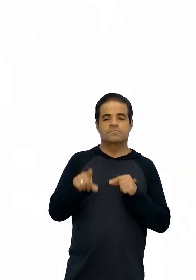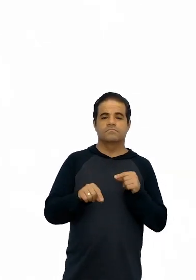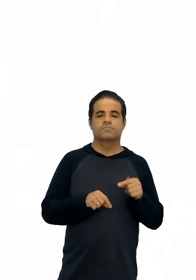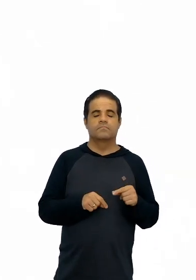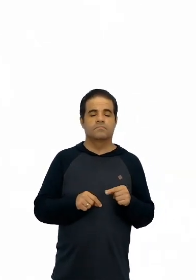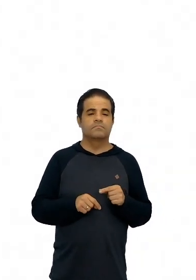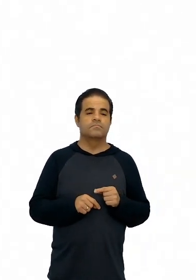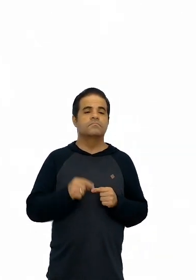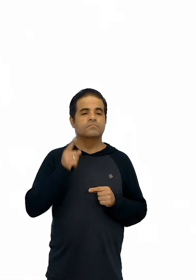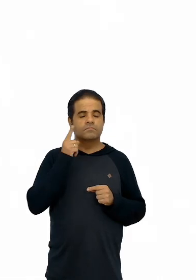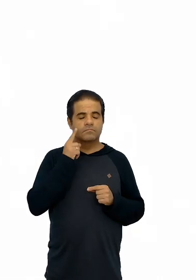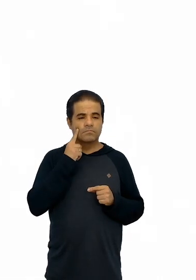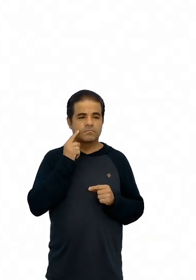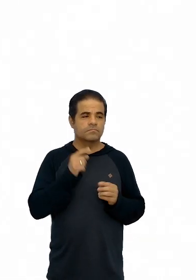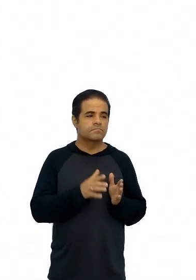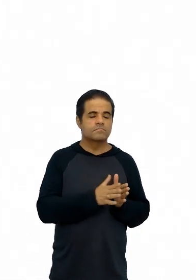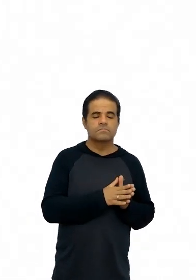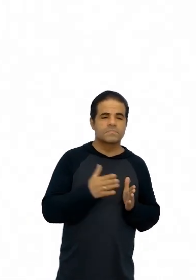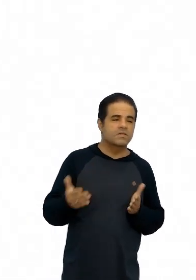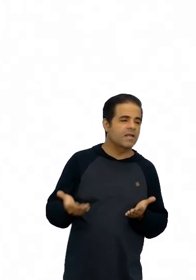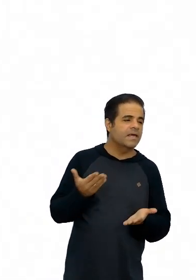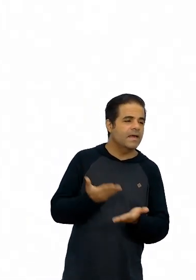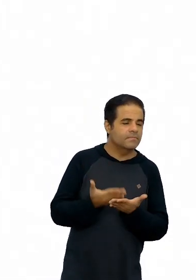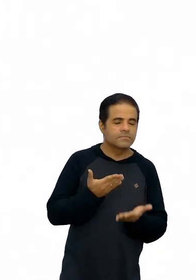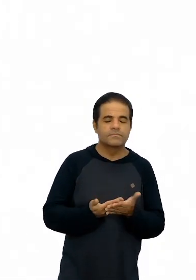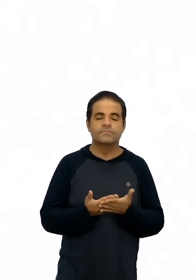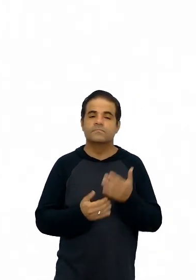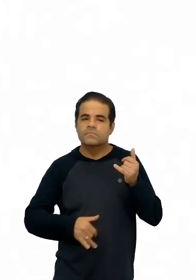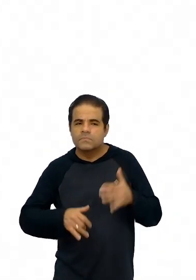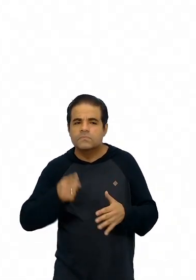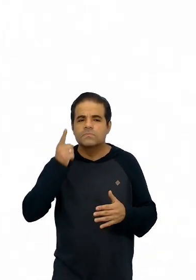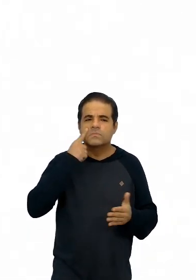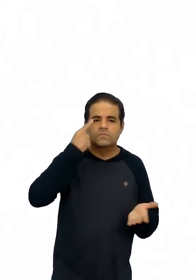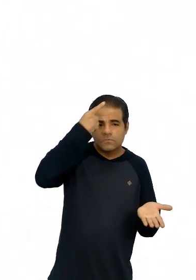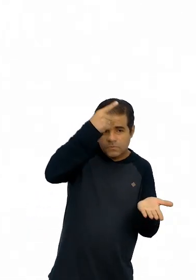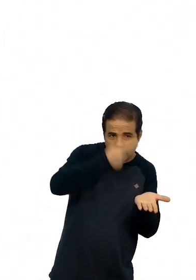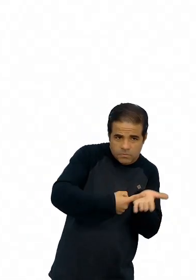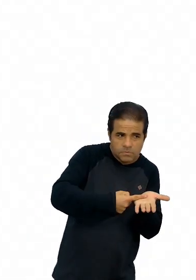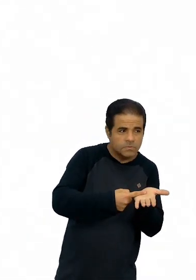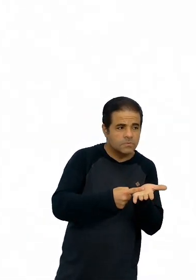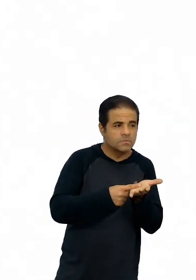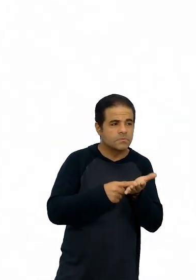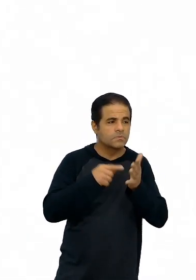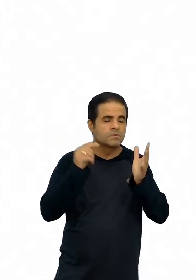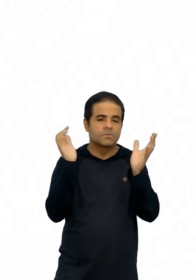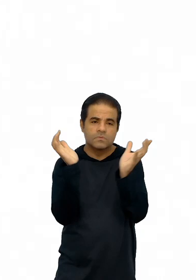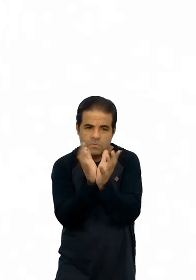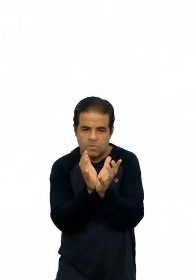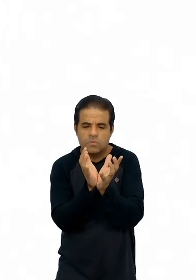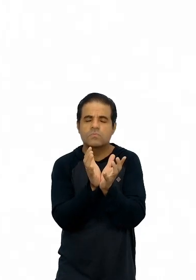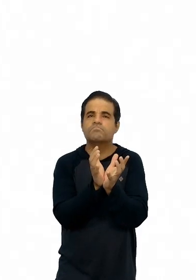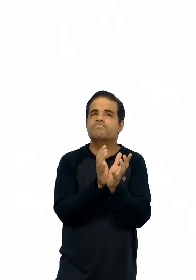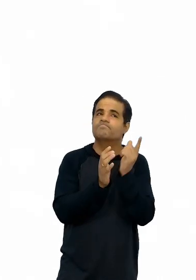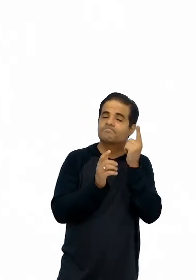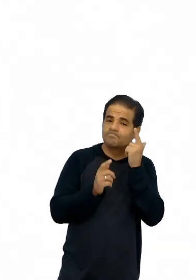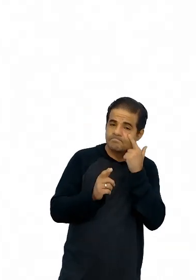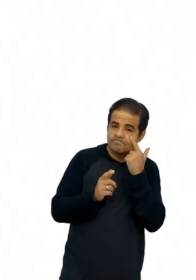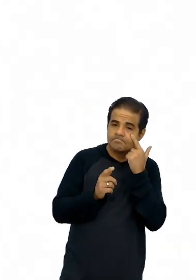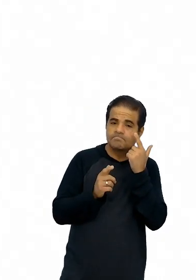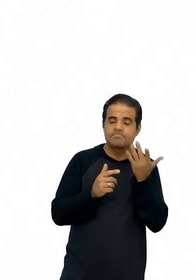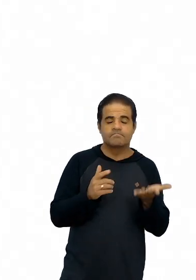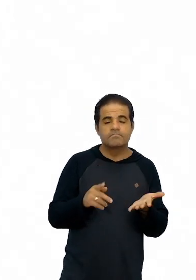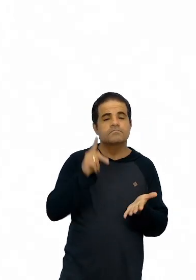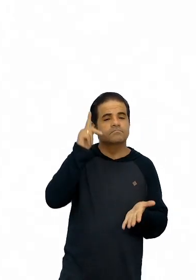de acordo ali com os nossos estudantes, né? De acordo com a compreensão deles, de acordo com a turma, né? De acordo com